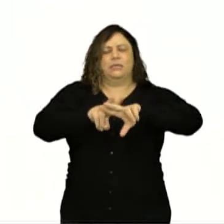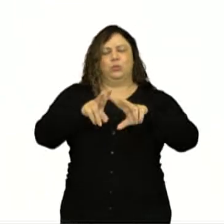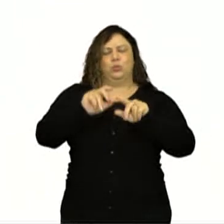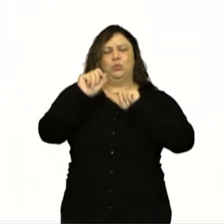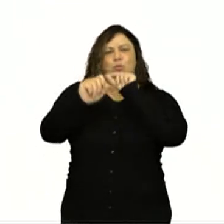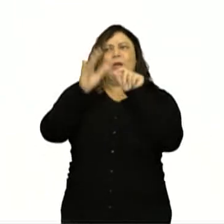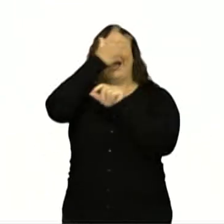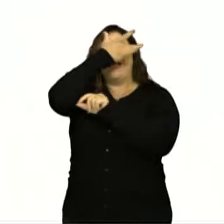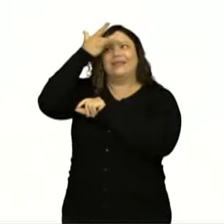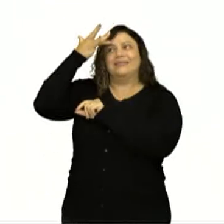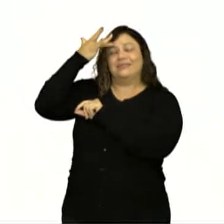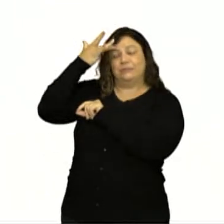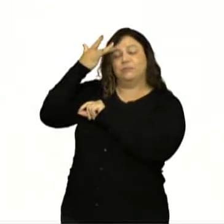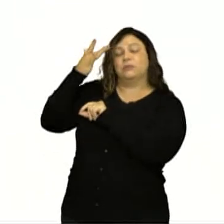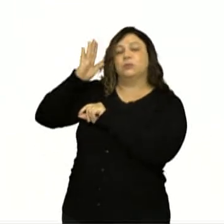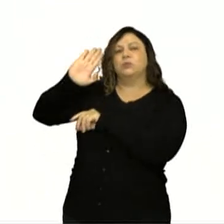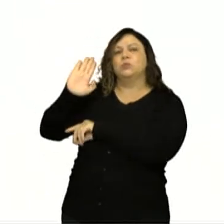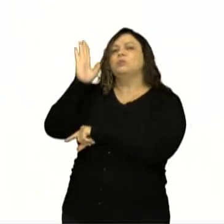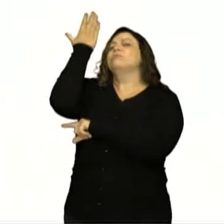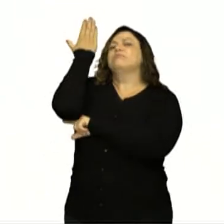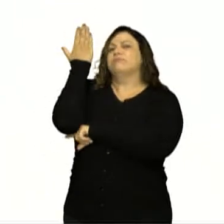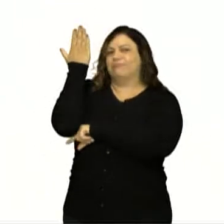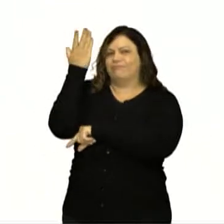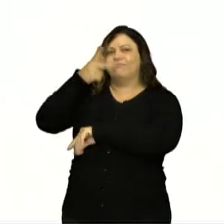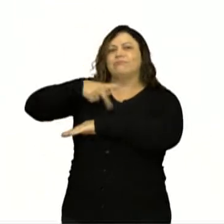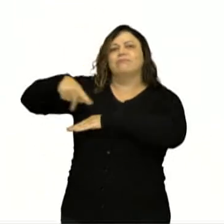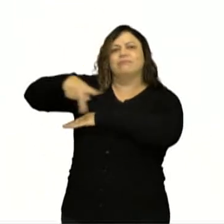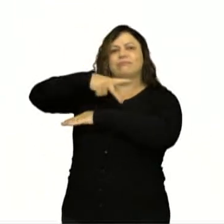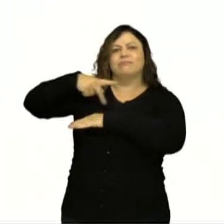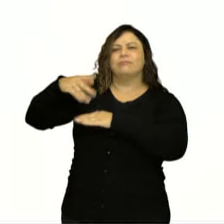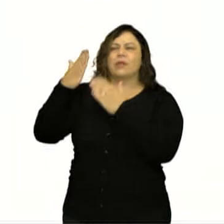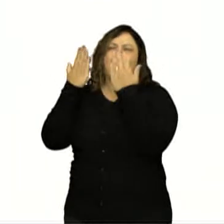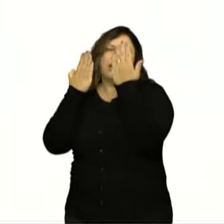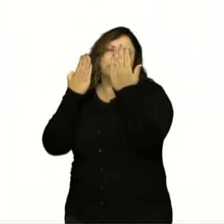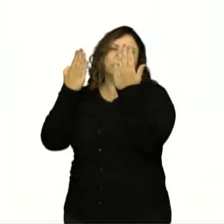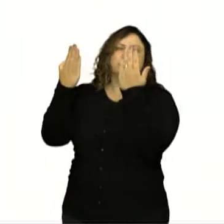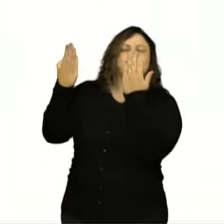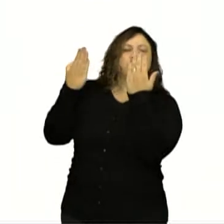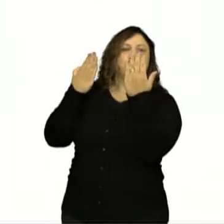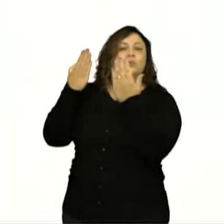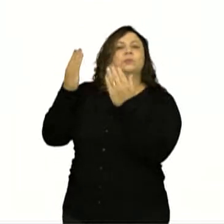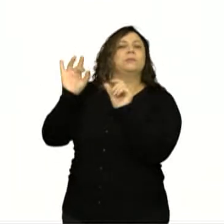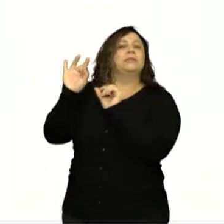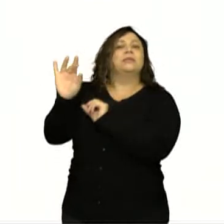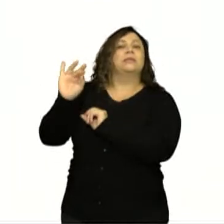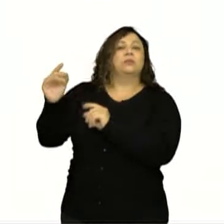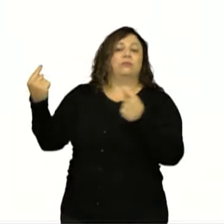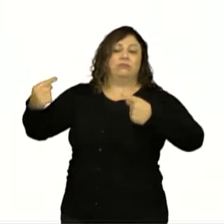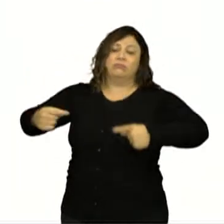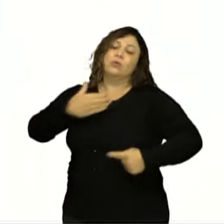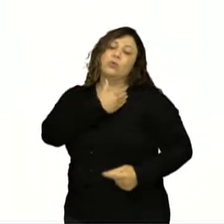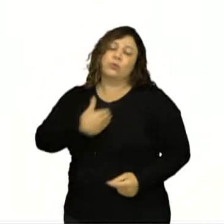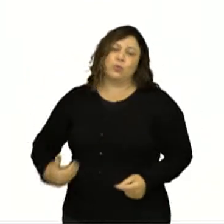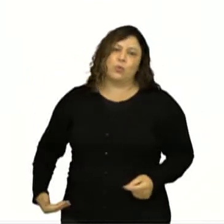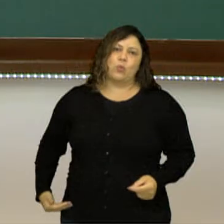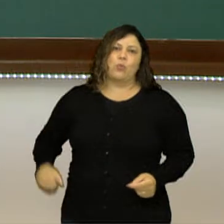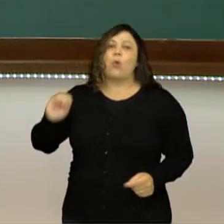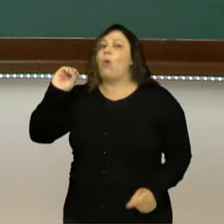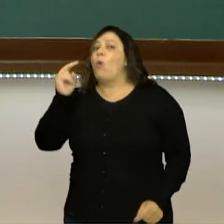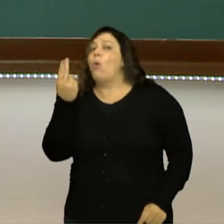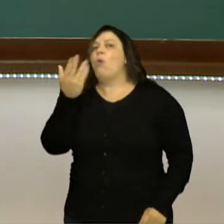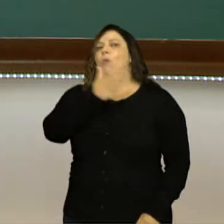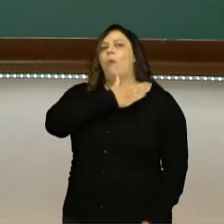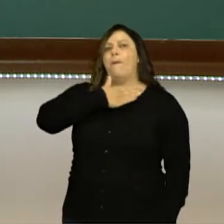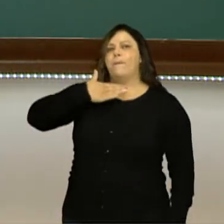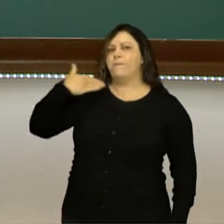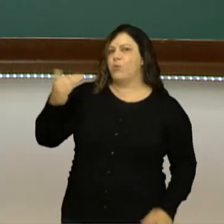pátria, pessoas que, por uma simples suspeita de estarem contra o governo, eram ou executados sumariamente